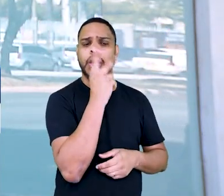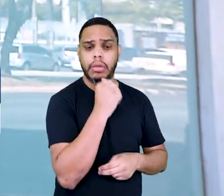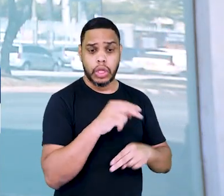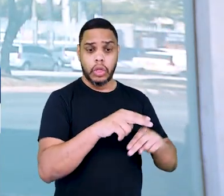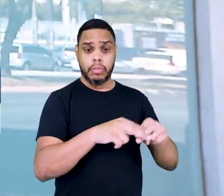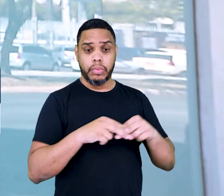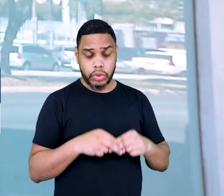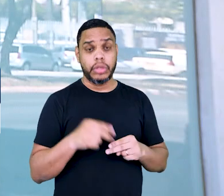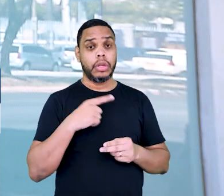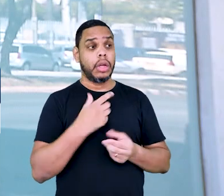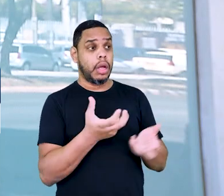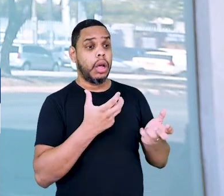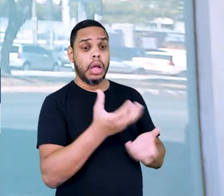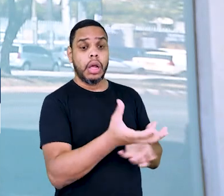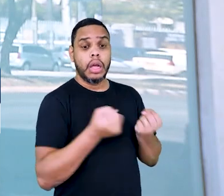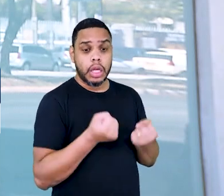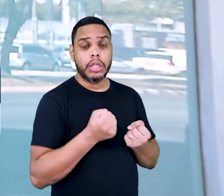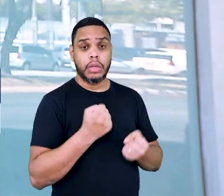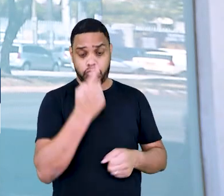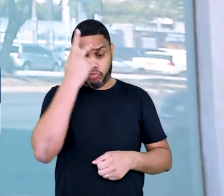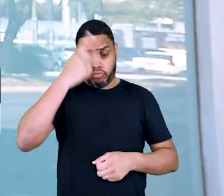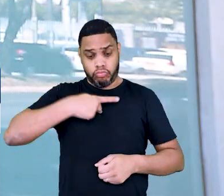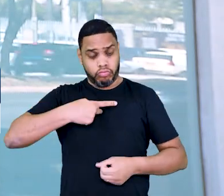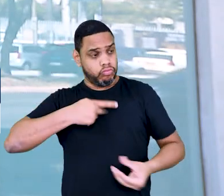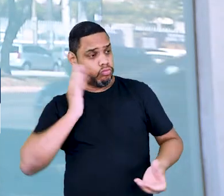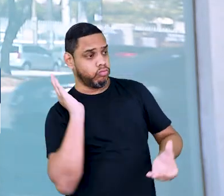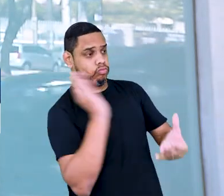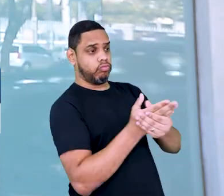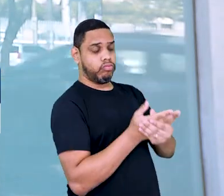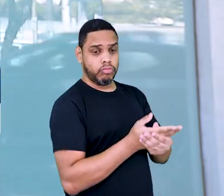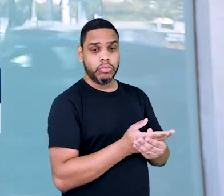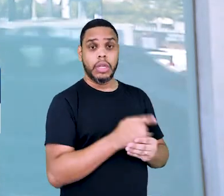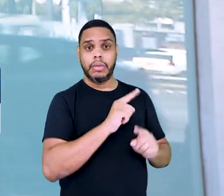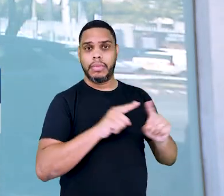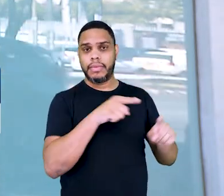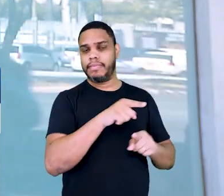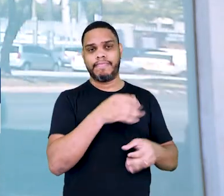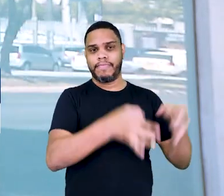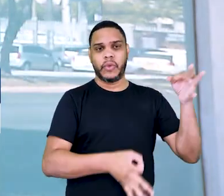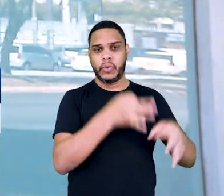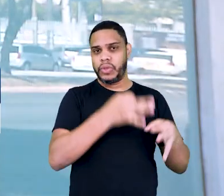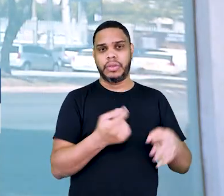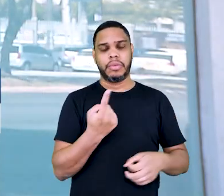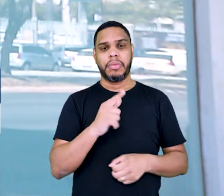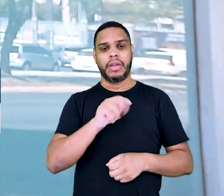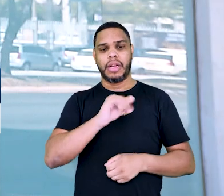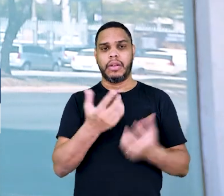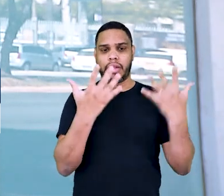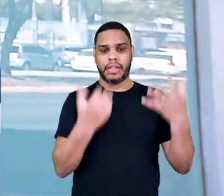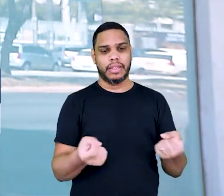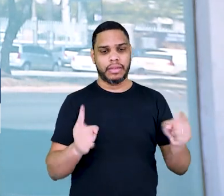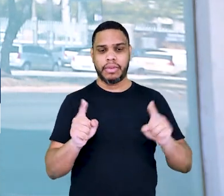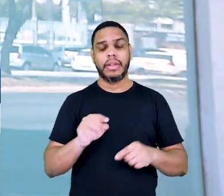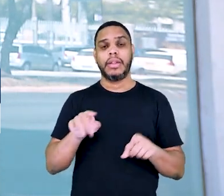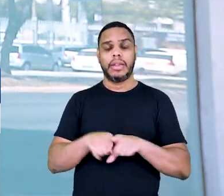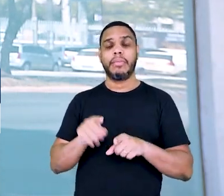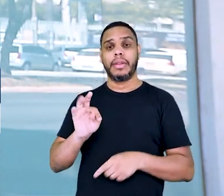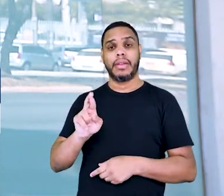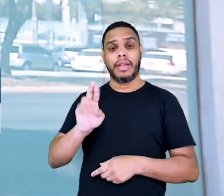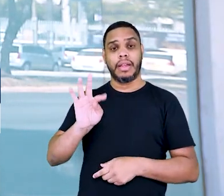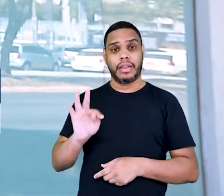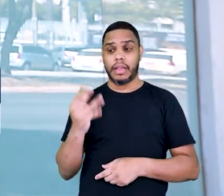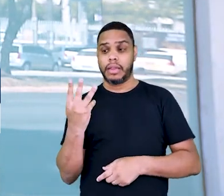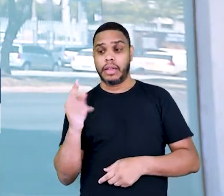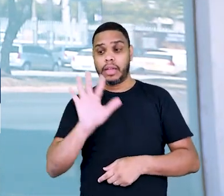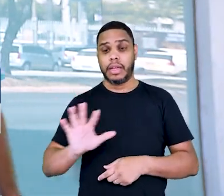os créditos por meio de ação individual. A solicitação não foi aceita pelo juízo de primeiro grau, nem pelo Tribunal Regional do Trabalho da 3ª